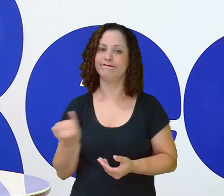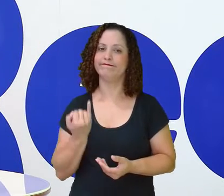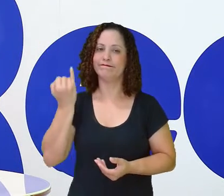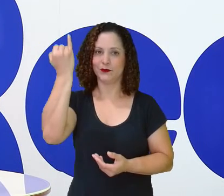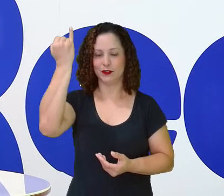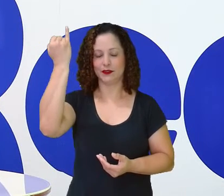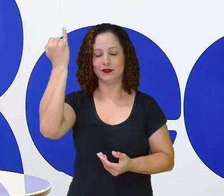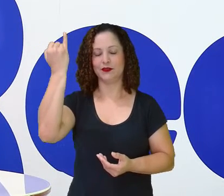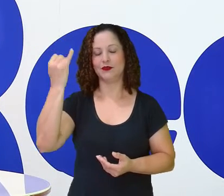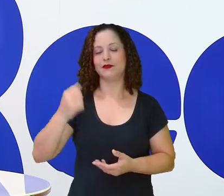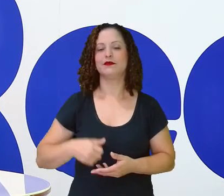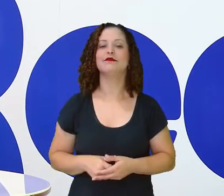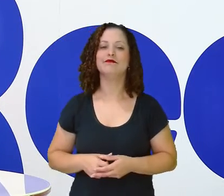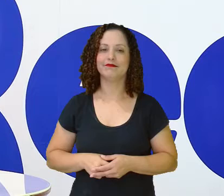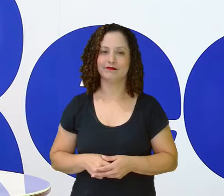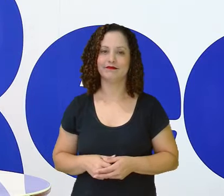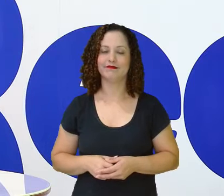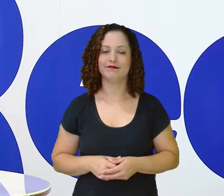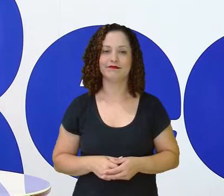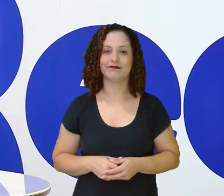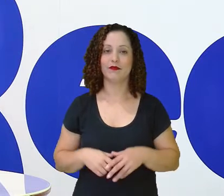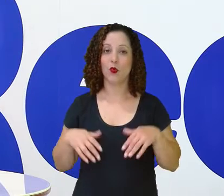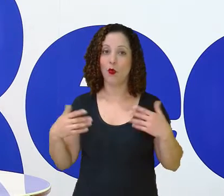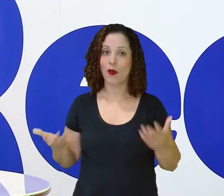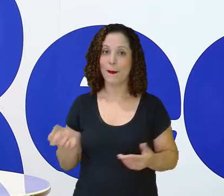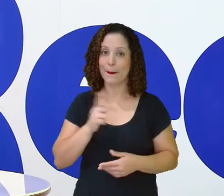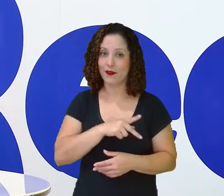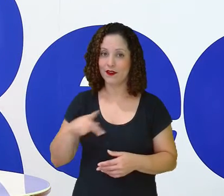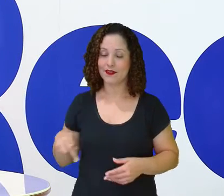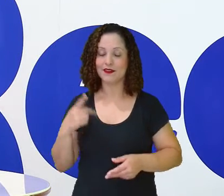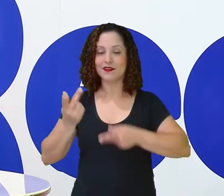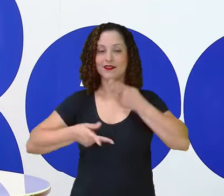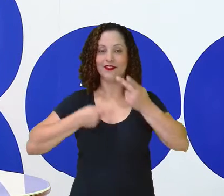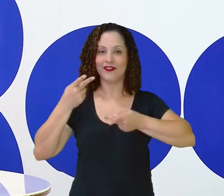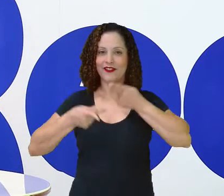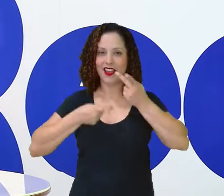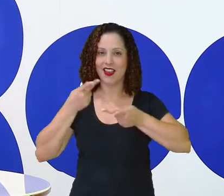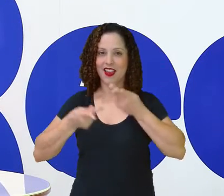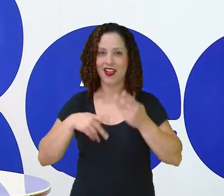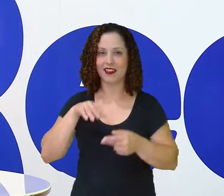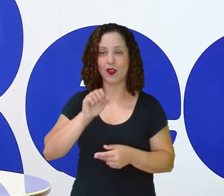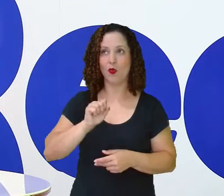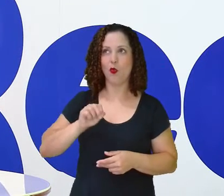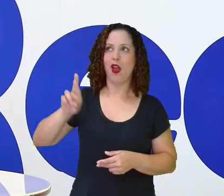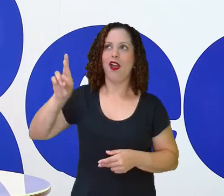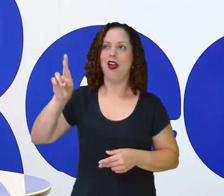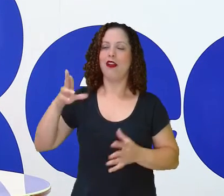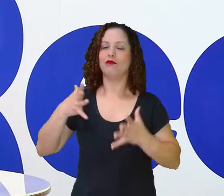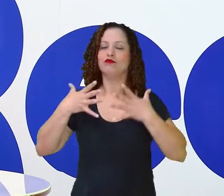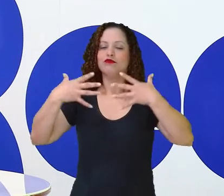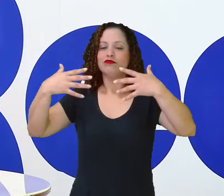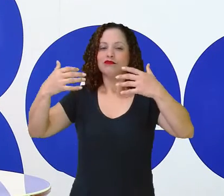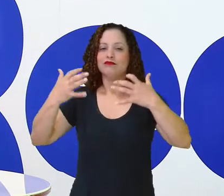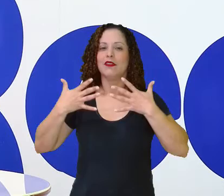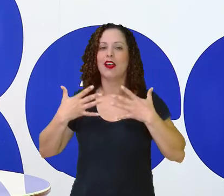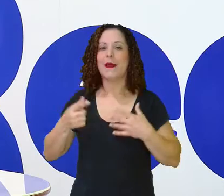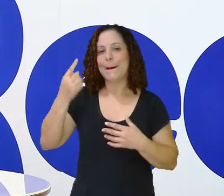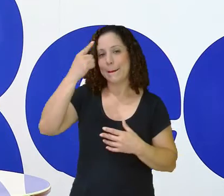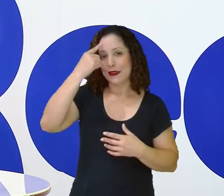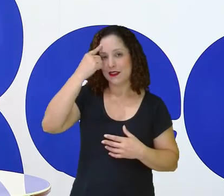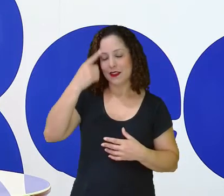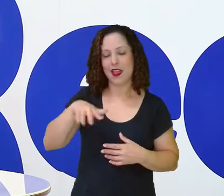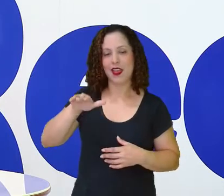uma especificidade. Então, quando Isso. o professor fala nessa questão de ar, oxigênio, já pense em